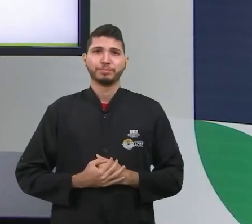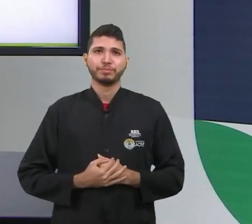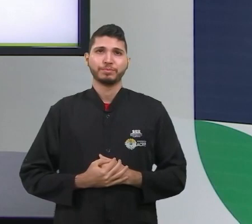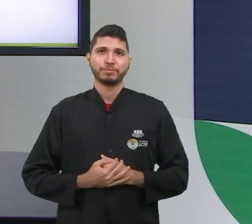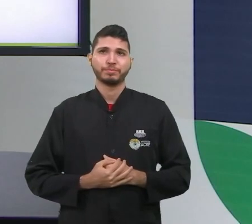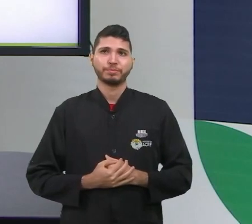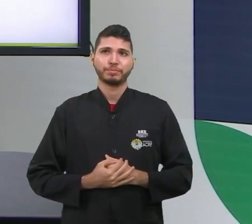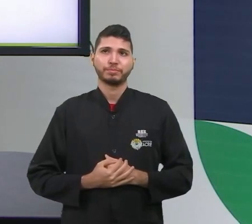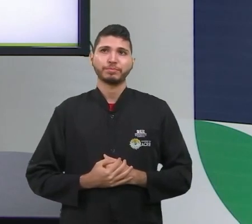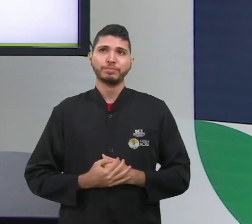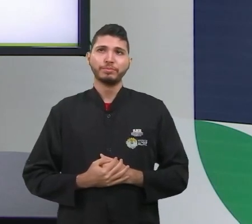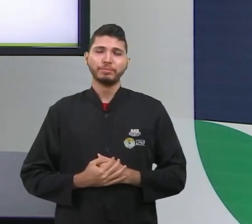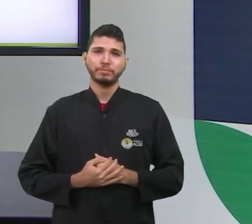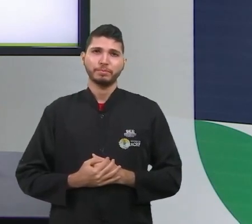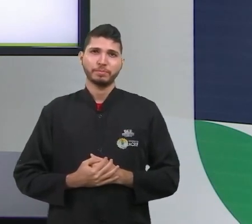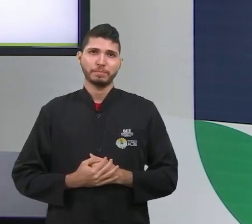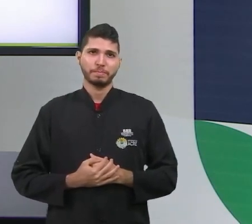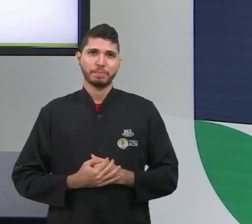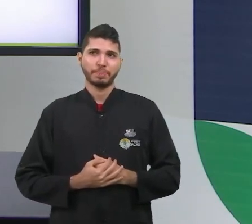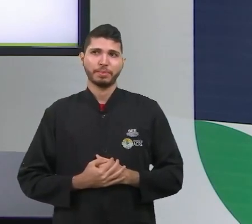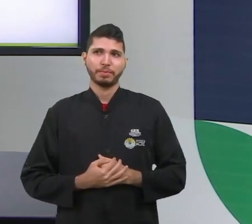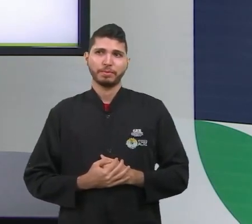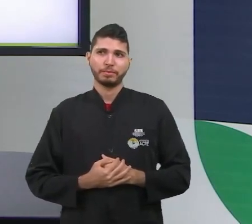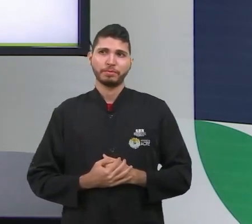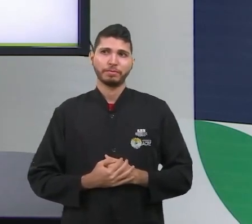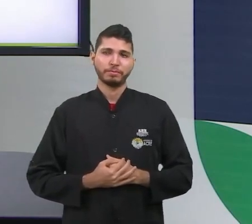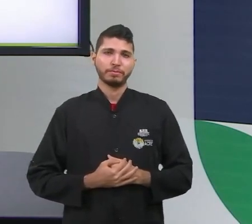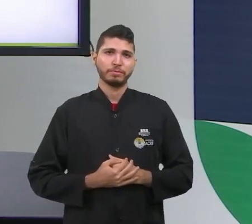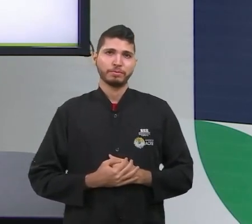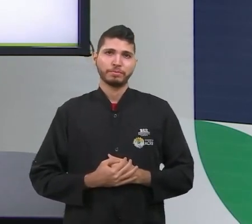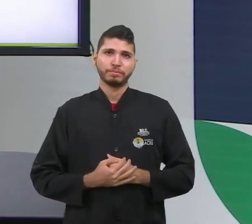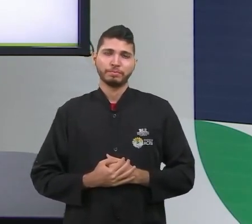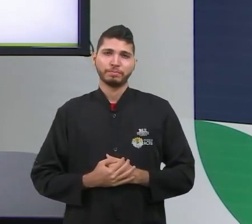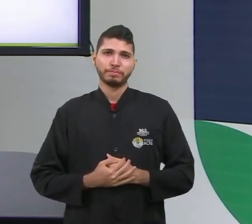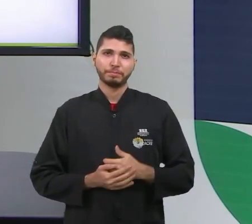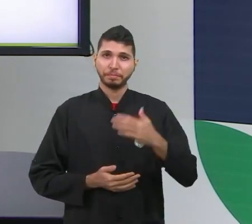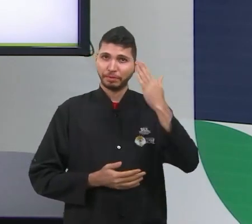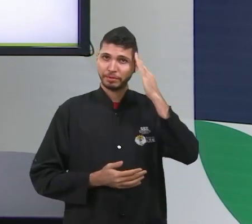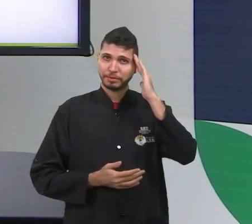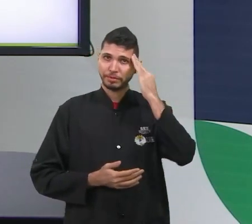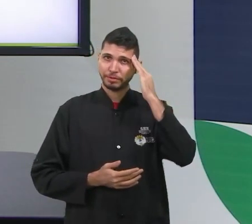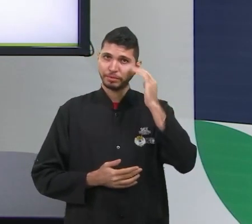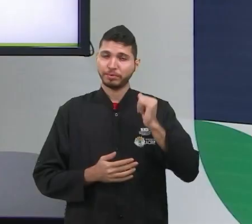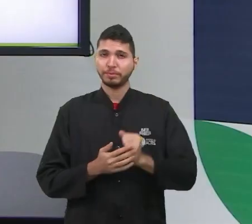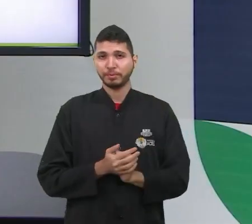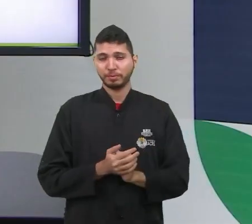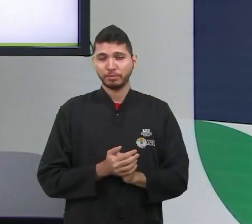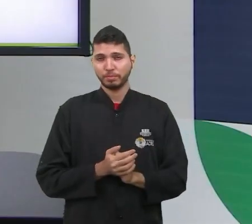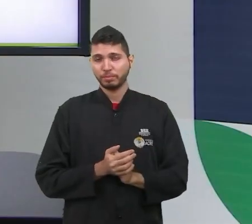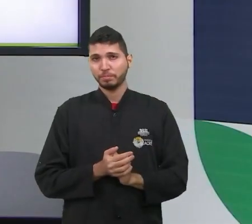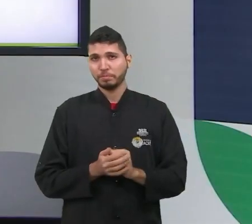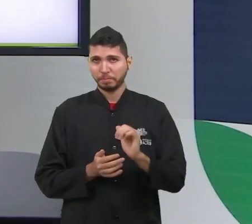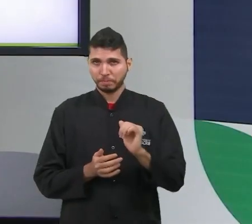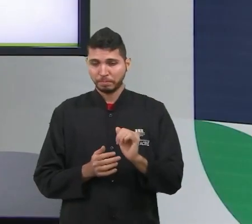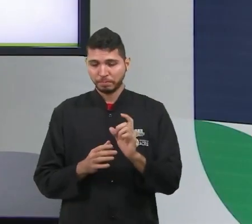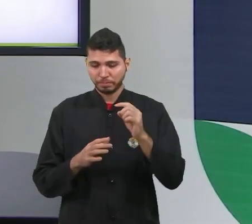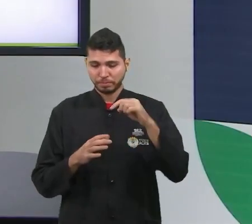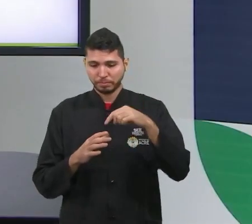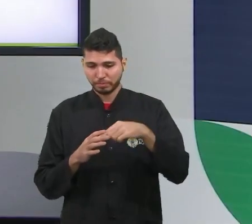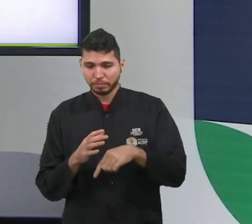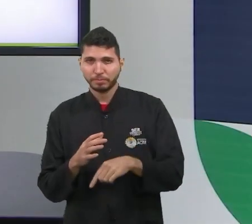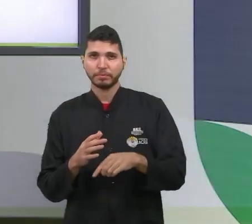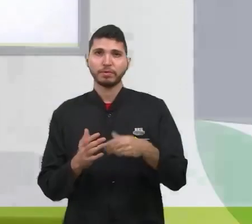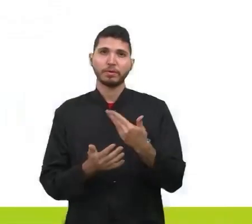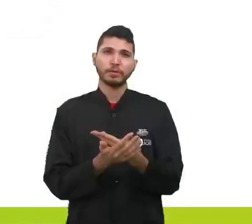pessoal, para falar um pouco mais, para entender um pouco mais da nossa aula de hoje, trouxe uma atividade. Quero que